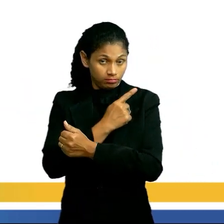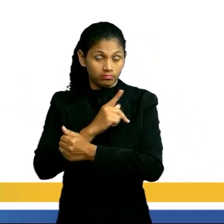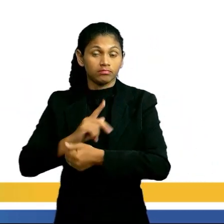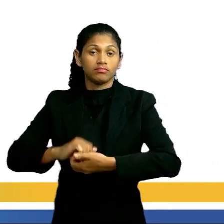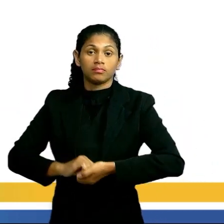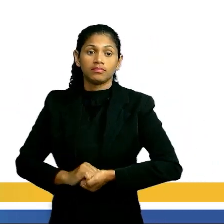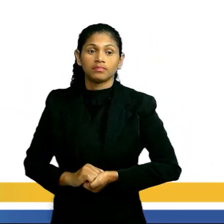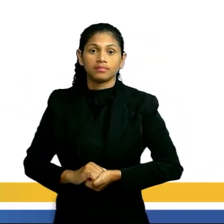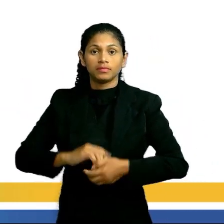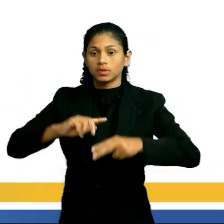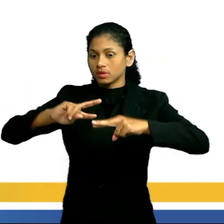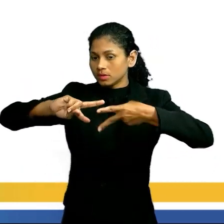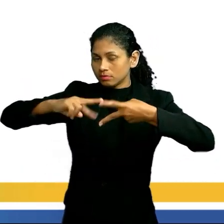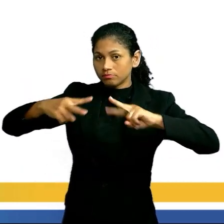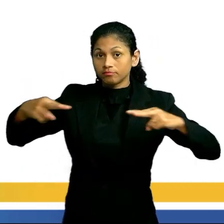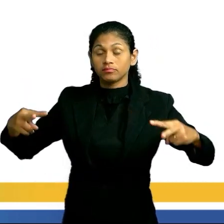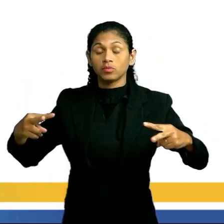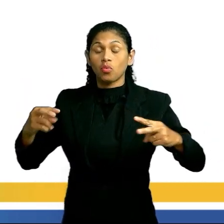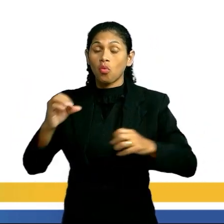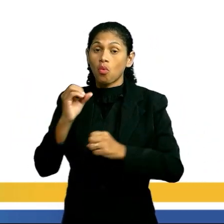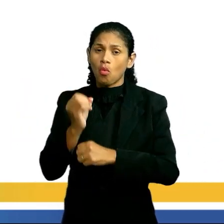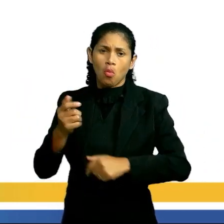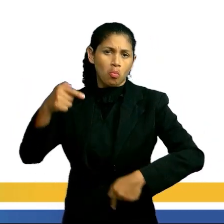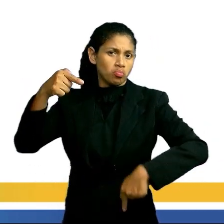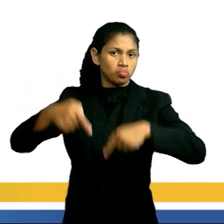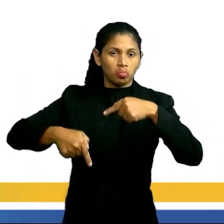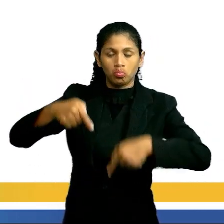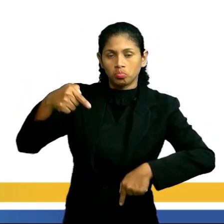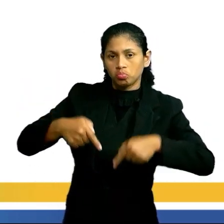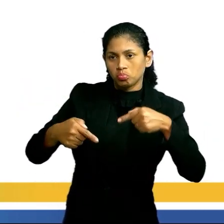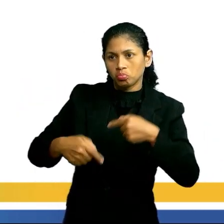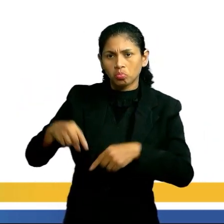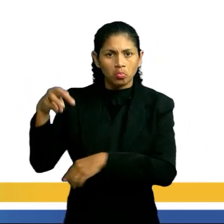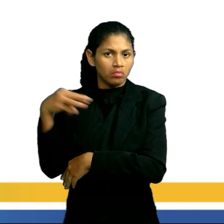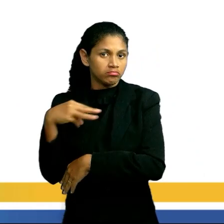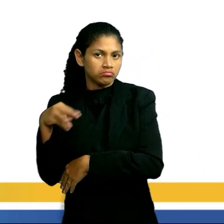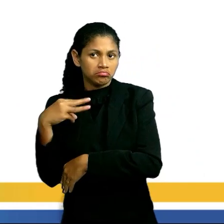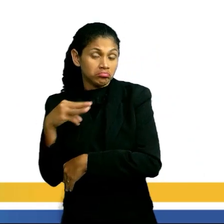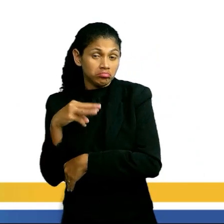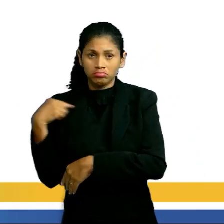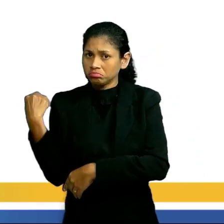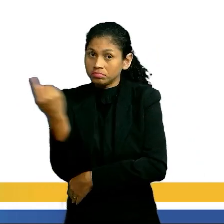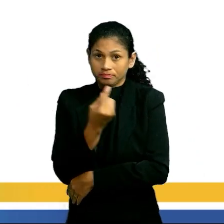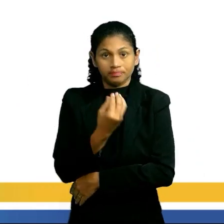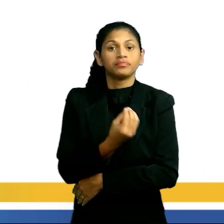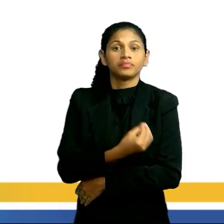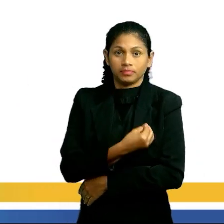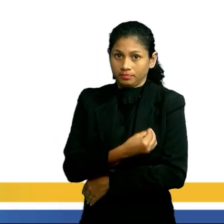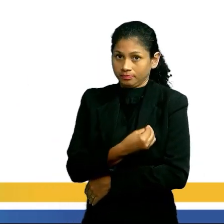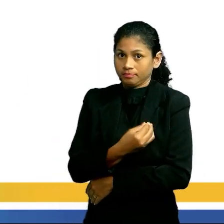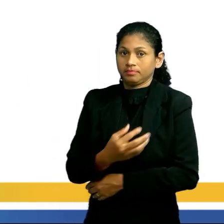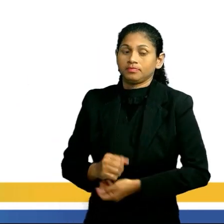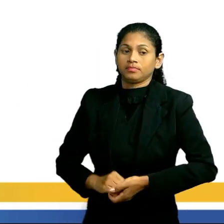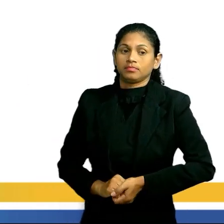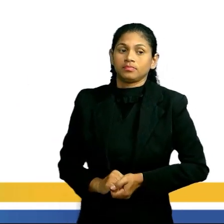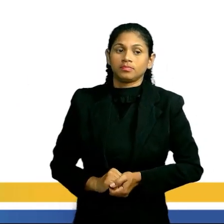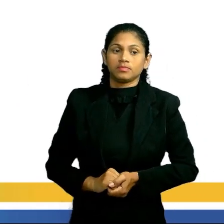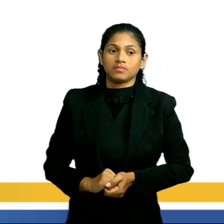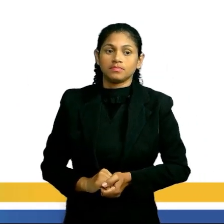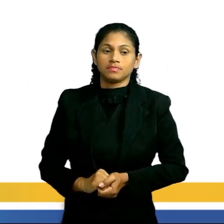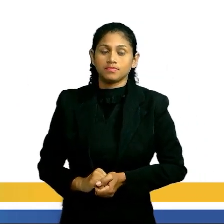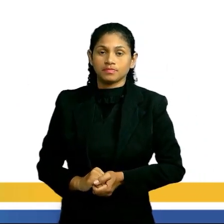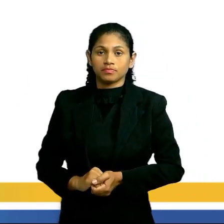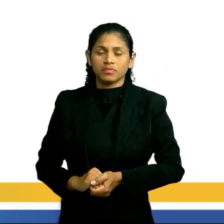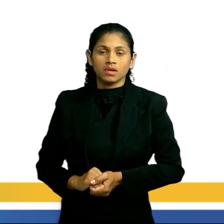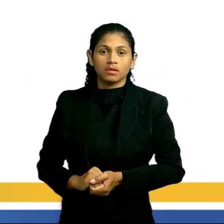na genética, ou então na química, ou na física, ou na matemática, ou na nossa vida, ok? E a probabilidade se